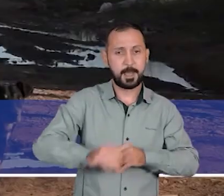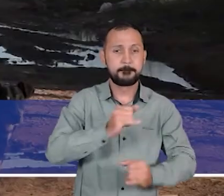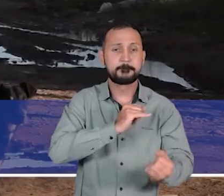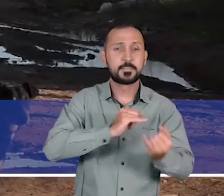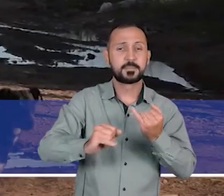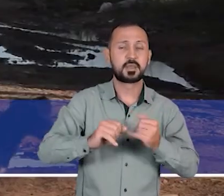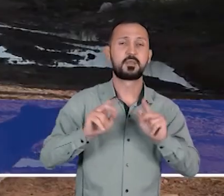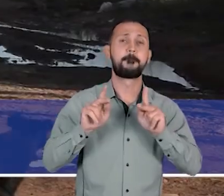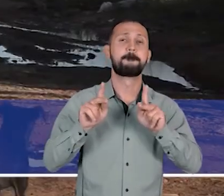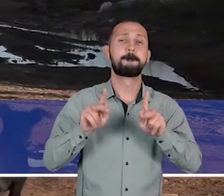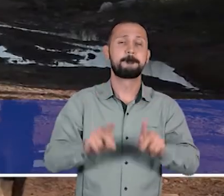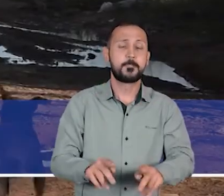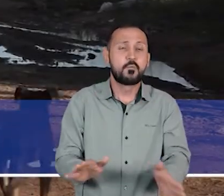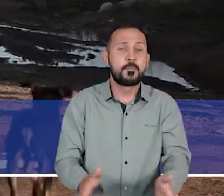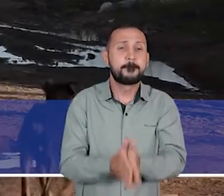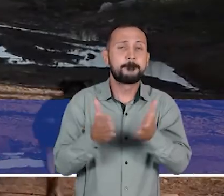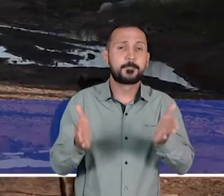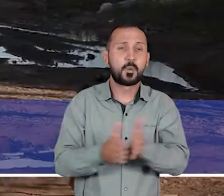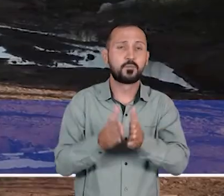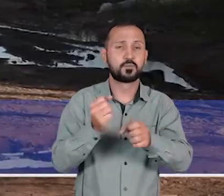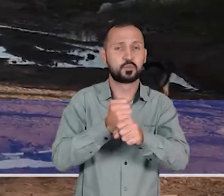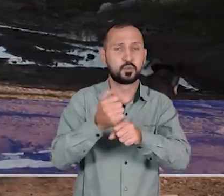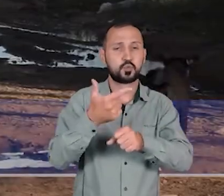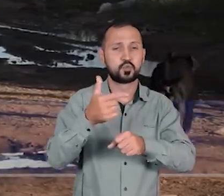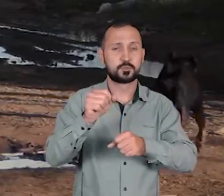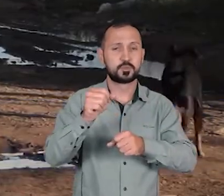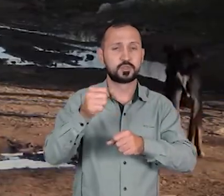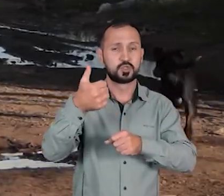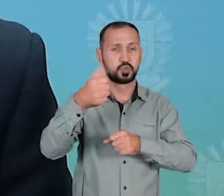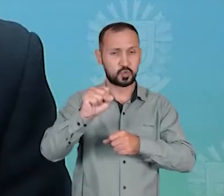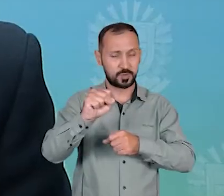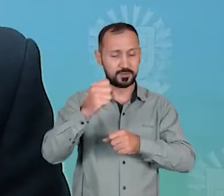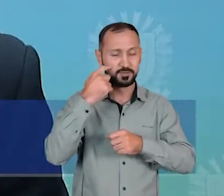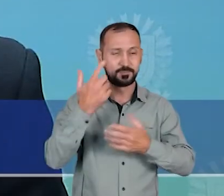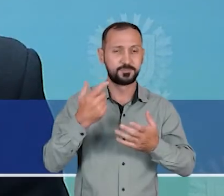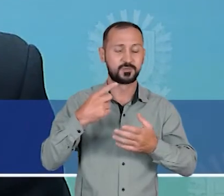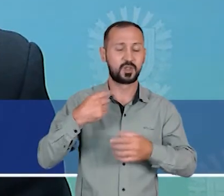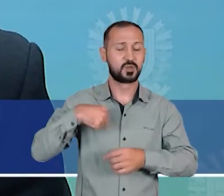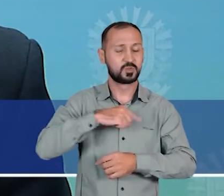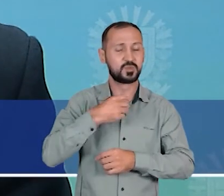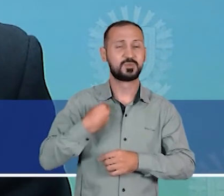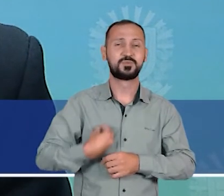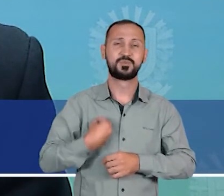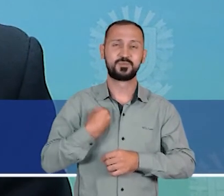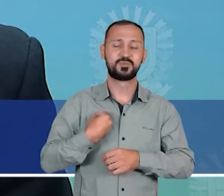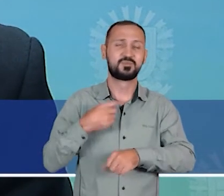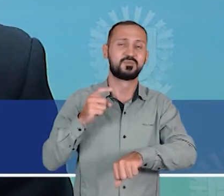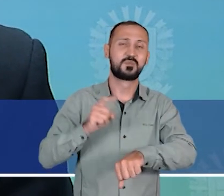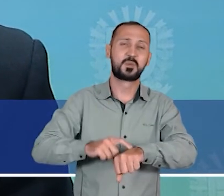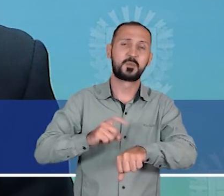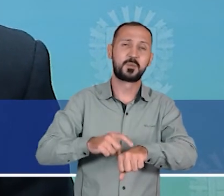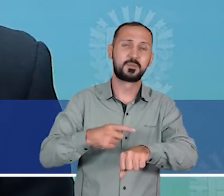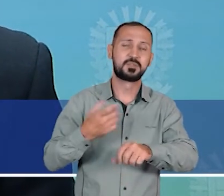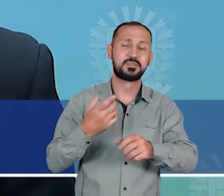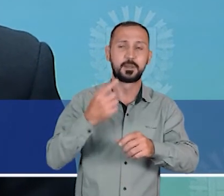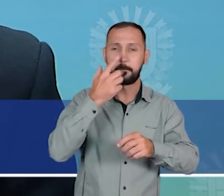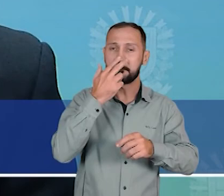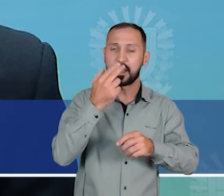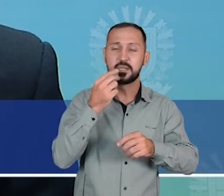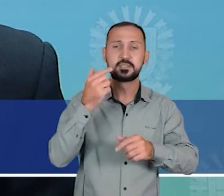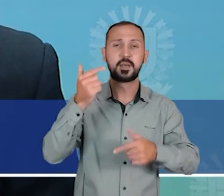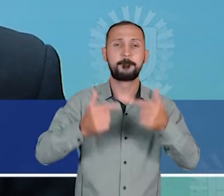que a metade mais pobre em 2018. Nós estamos vivendo, na verdade, um momento